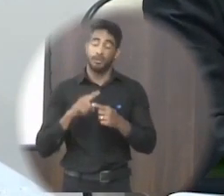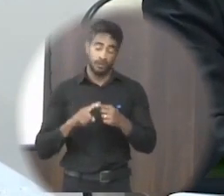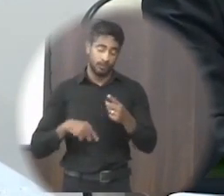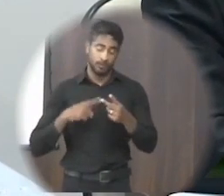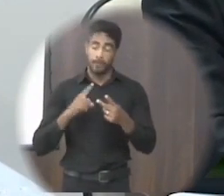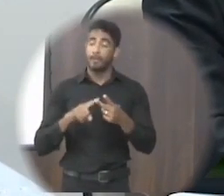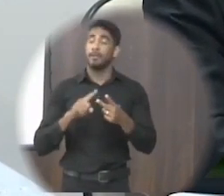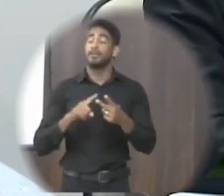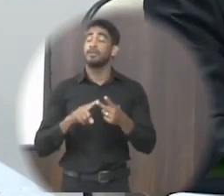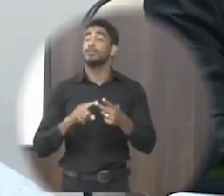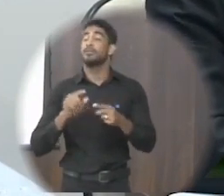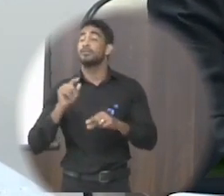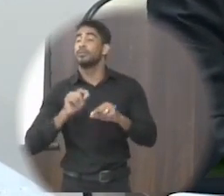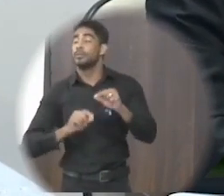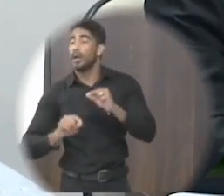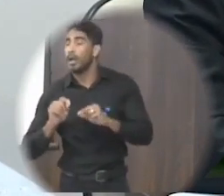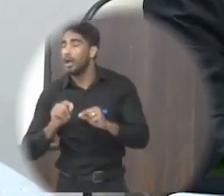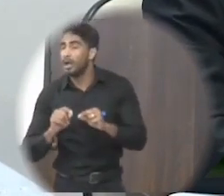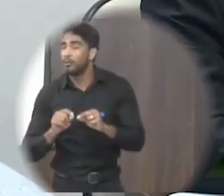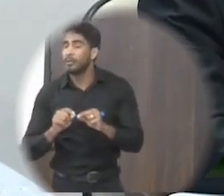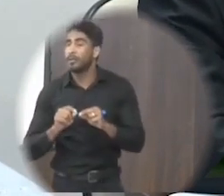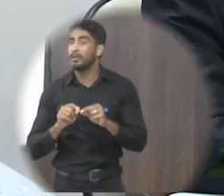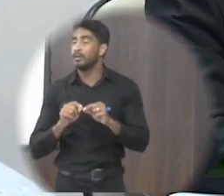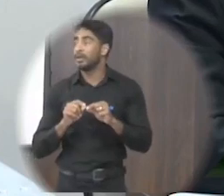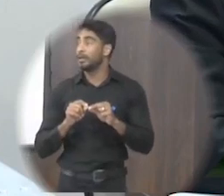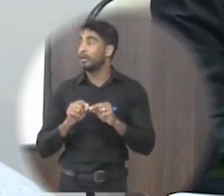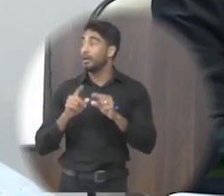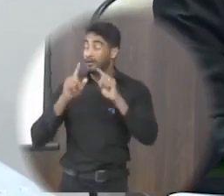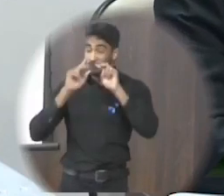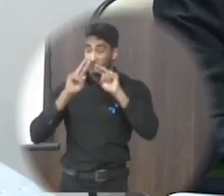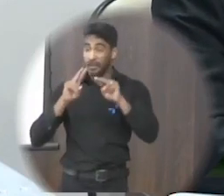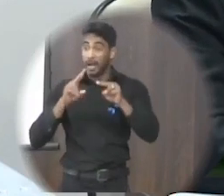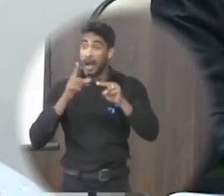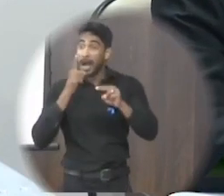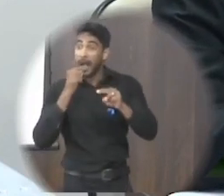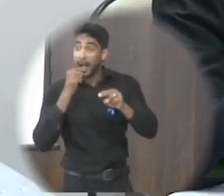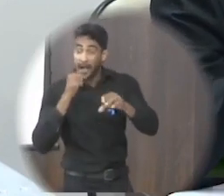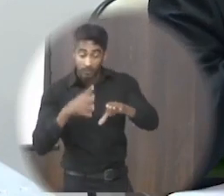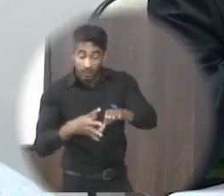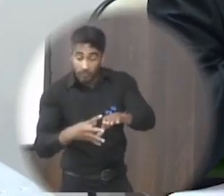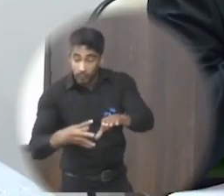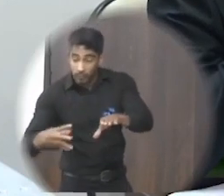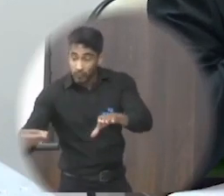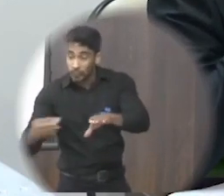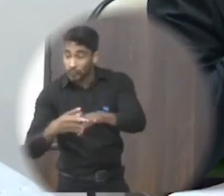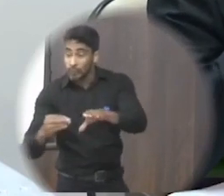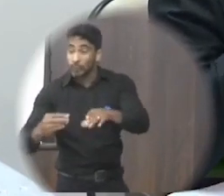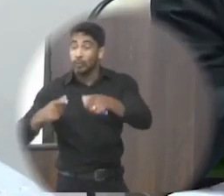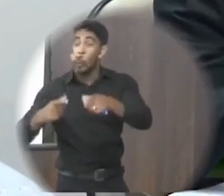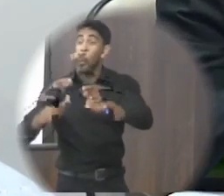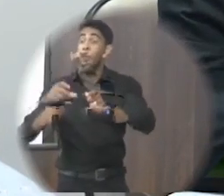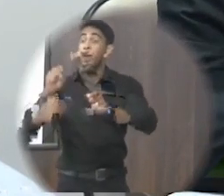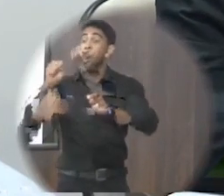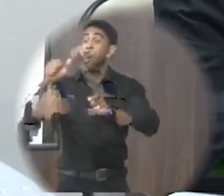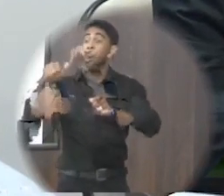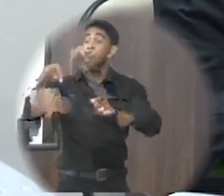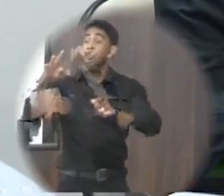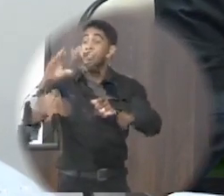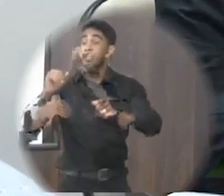A segunda aqui é para poder viabilizar a drenagem pluvial na Avenida dos Inconfidentes, no bairro Santo Antônio, São Gonçalo